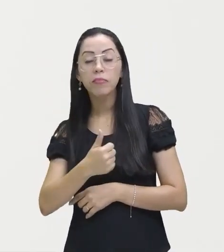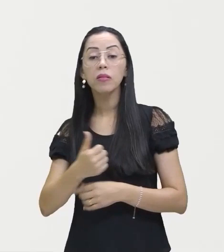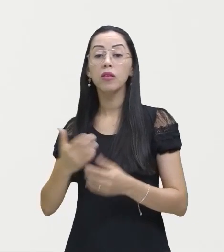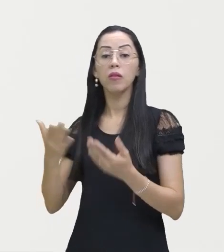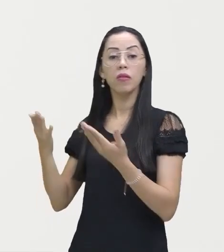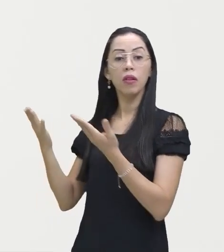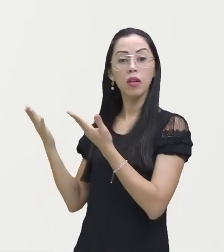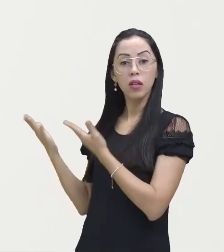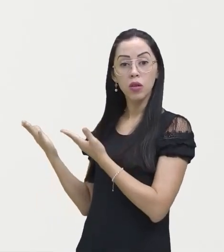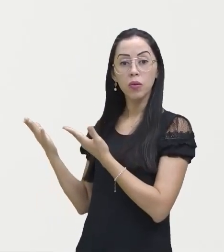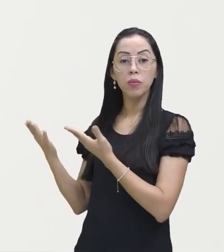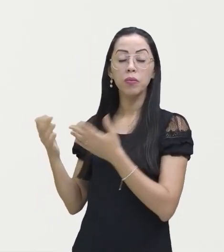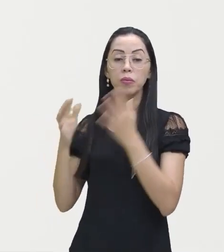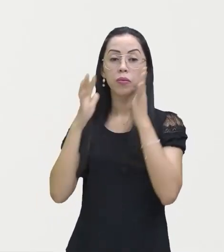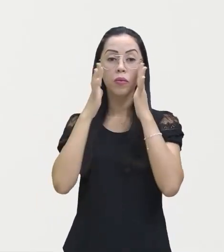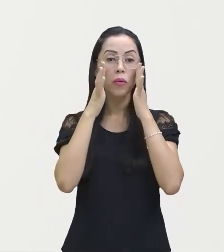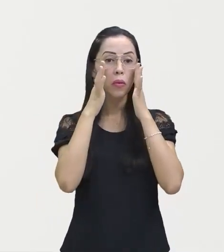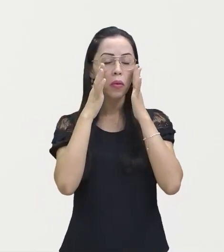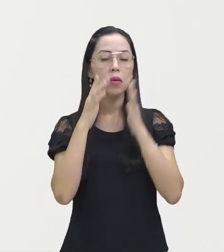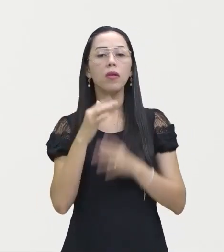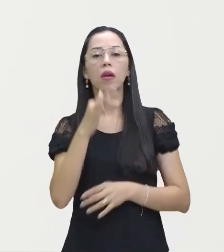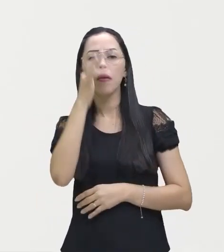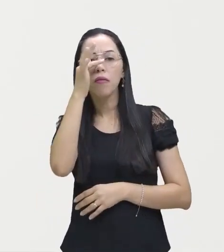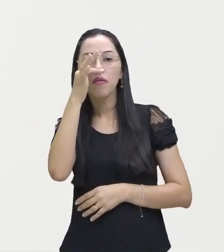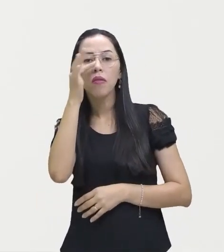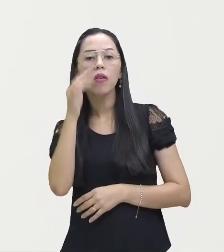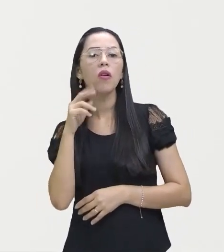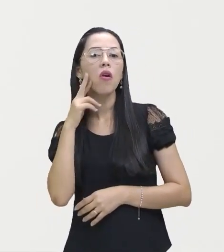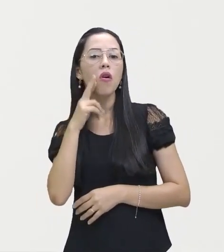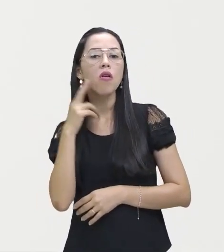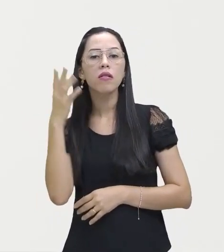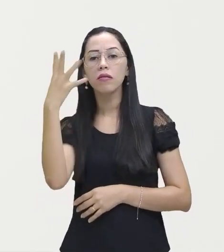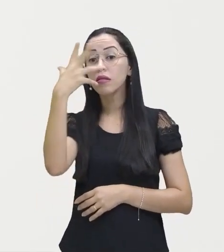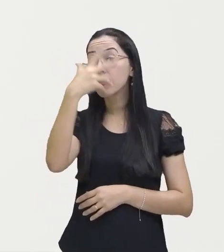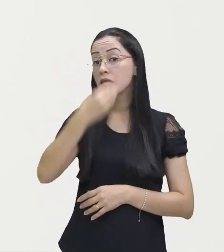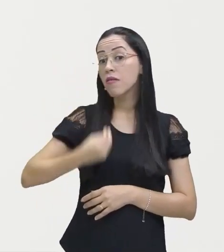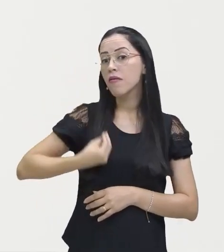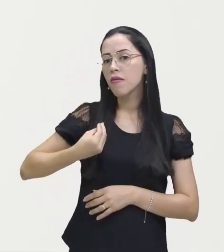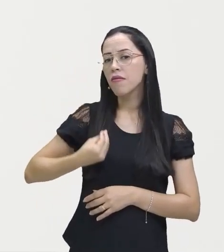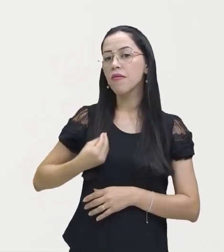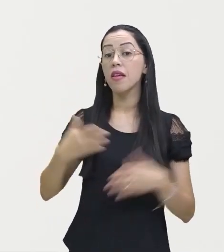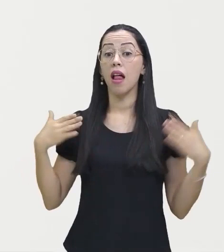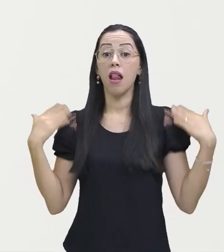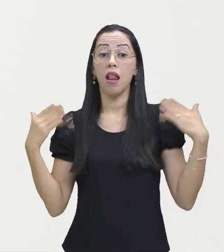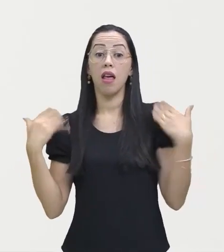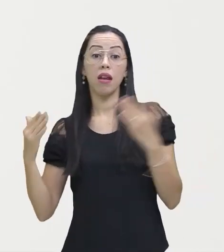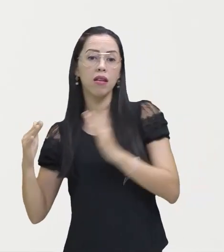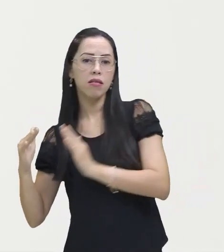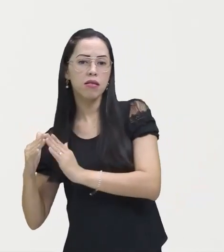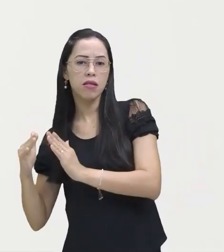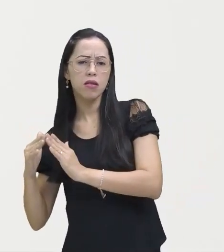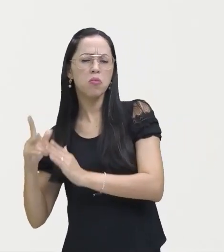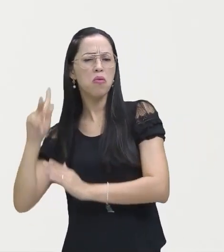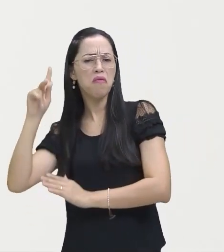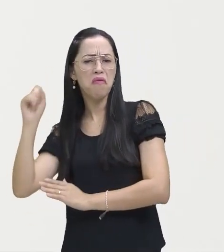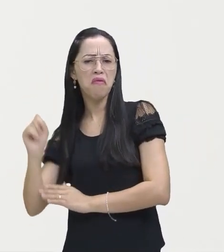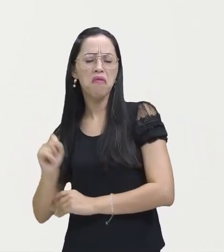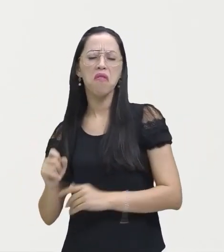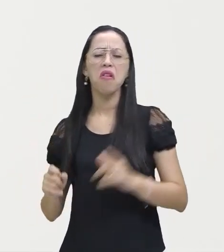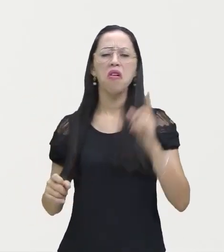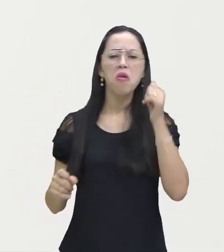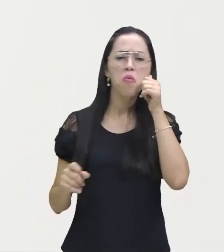juvenil, juvenil. Vivia alegre no seu lar, no seu lar. Um dia a feiticeira má, muito